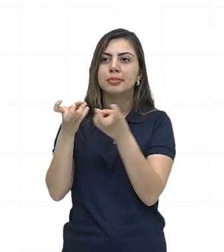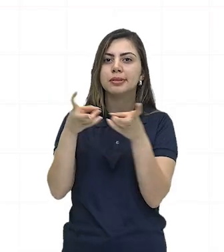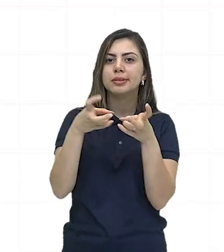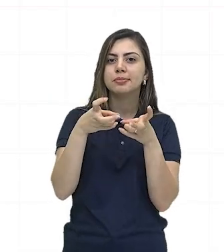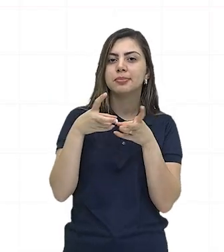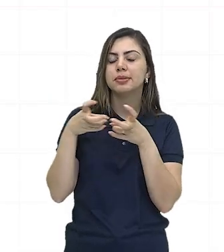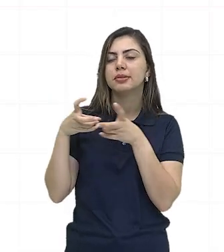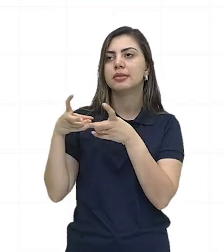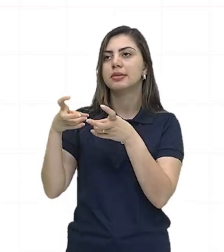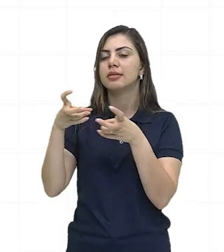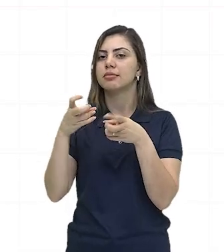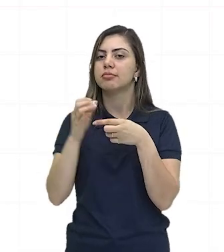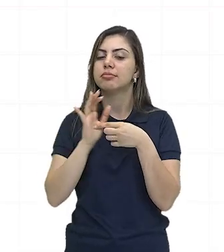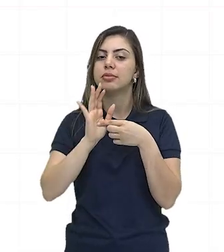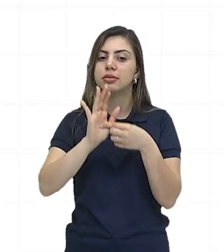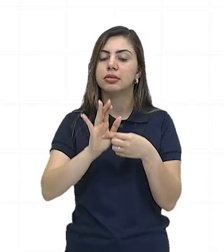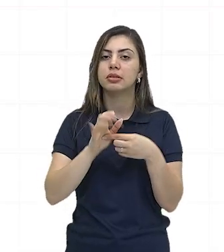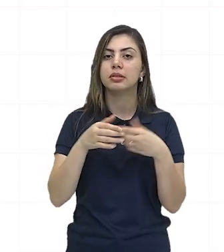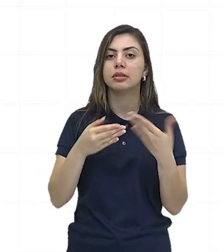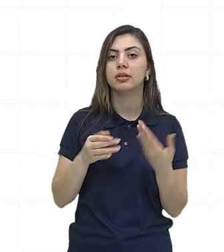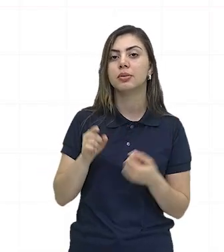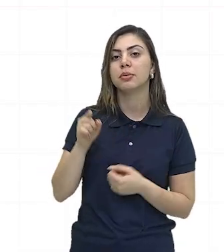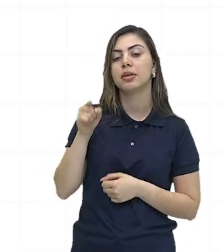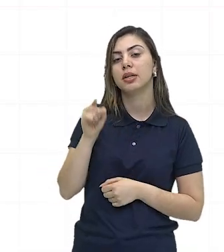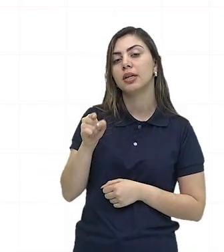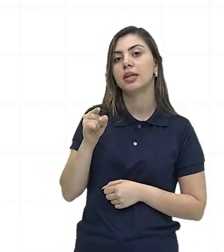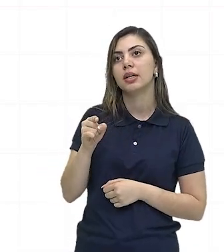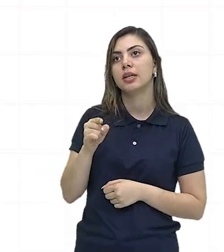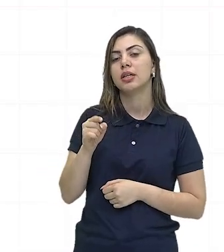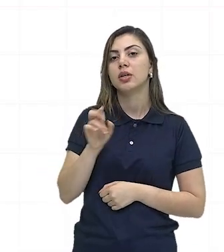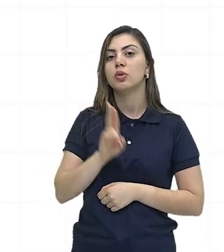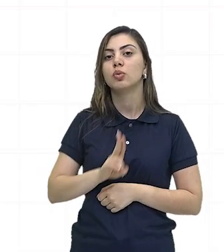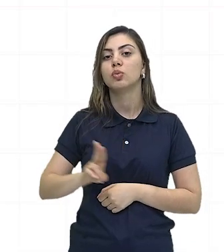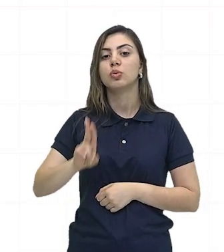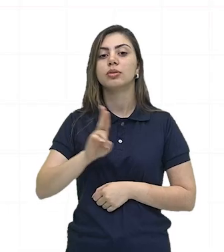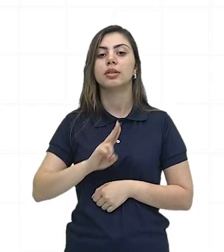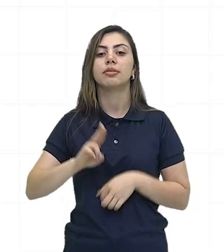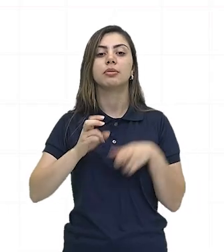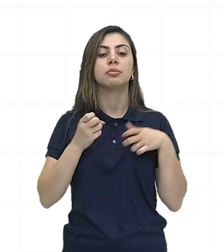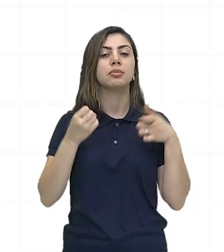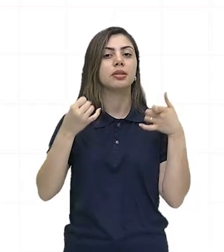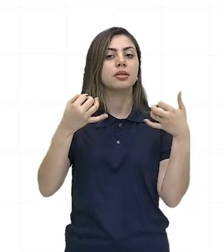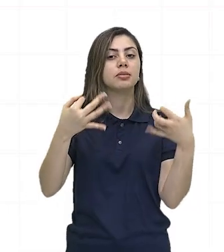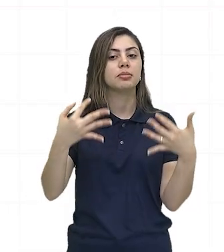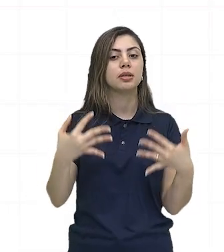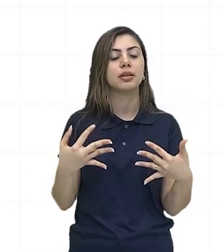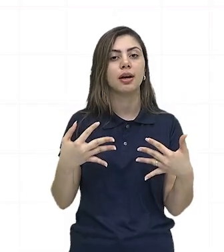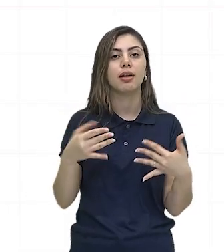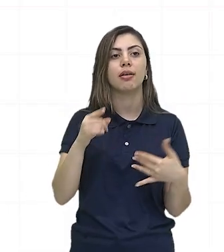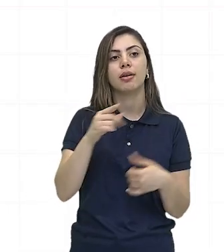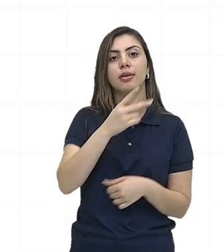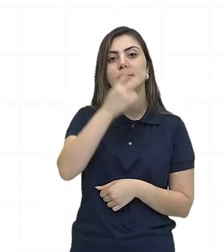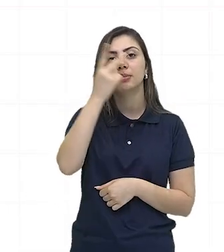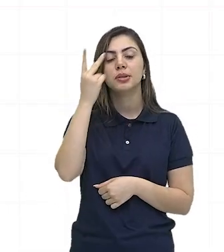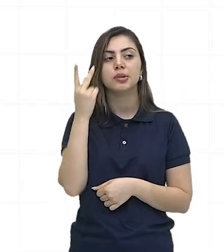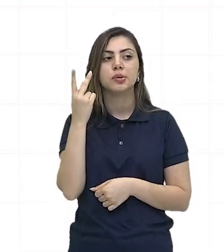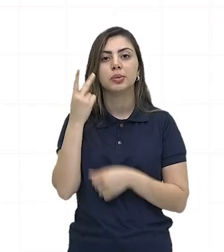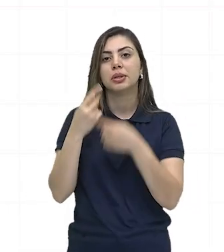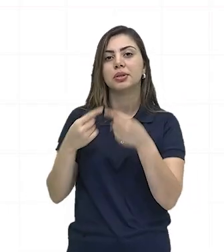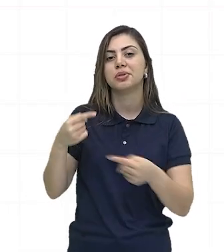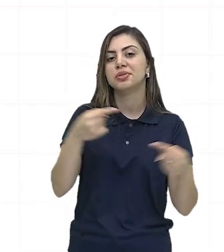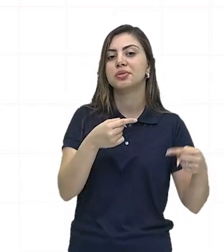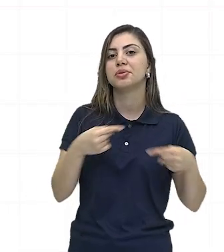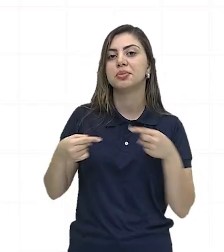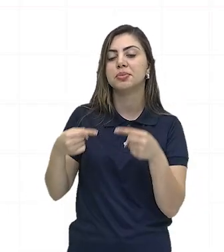época. Então, um dos argumentos assim, mais utilizados, mais debatidos